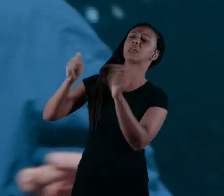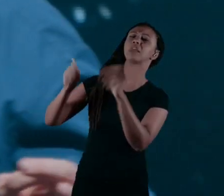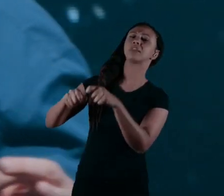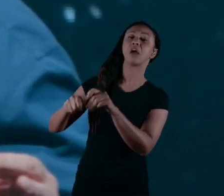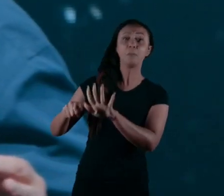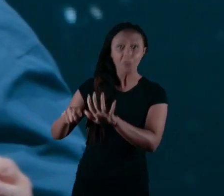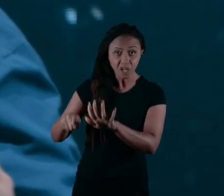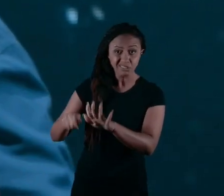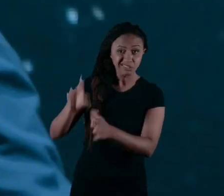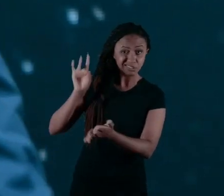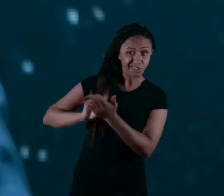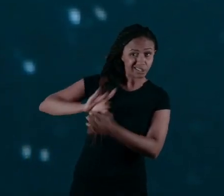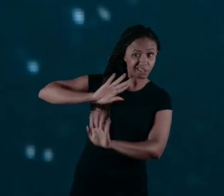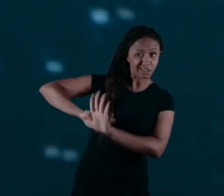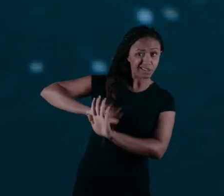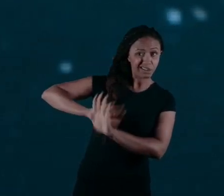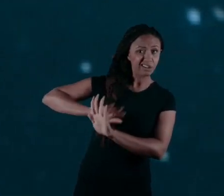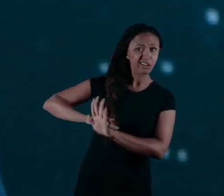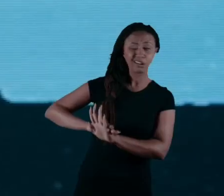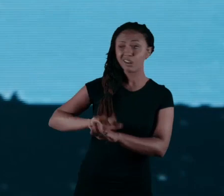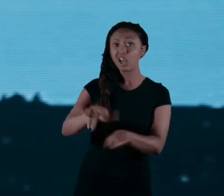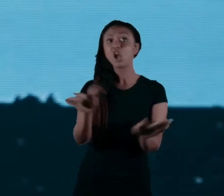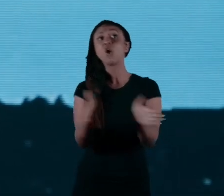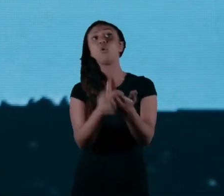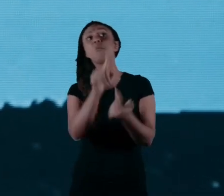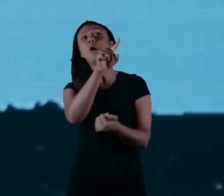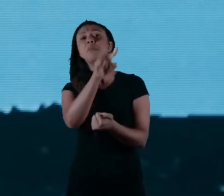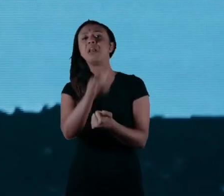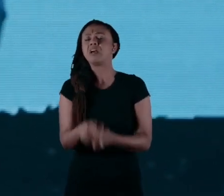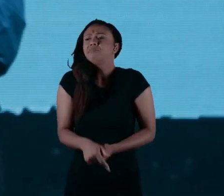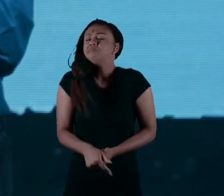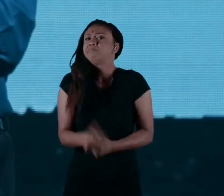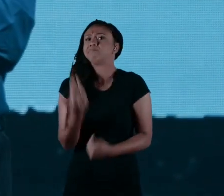aí para o pobre que está lá na ponta.